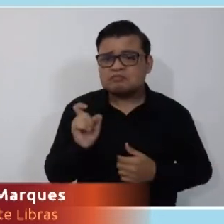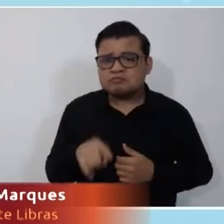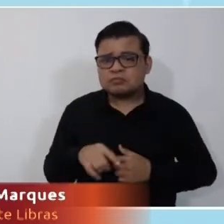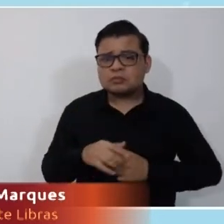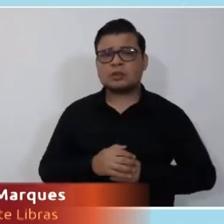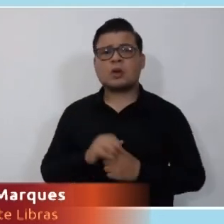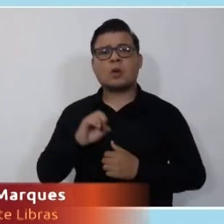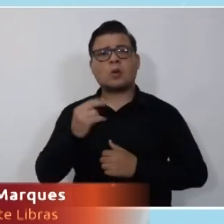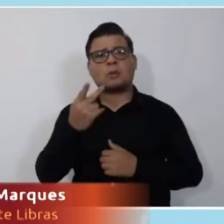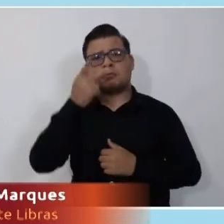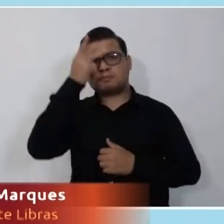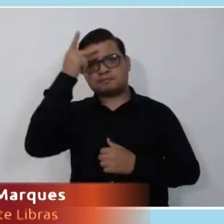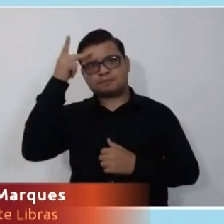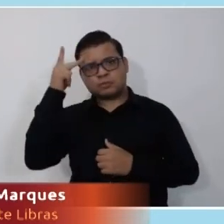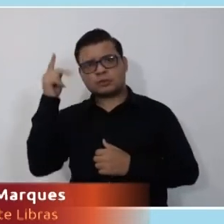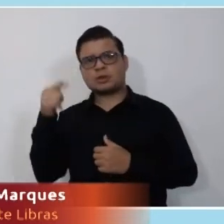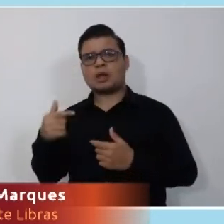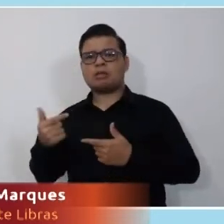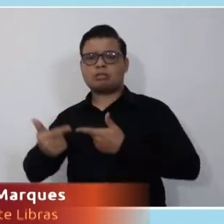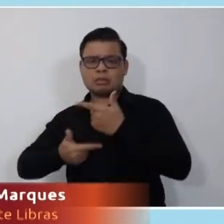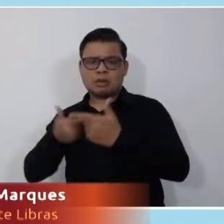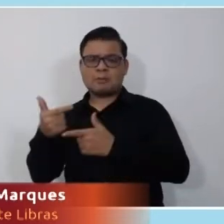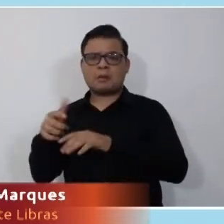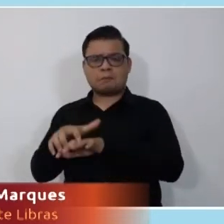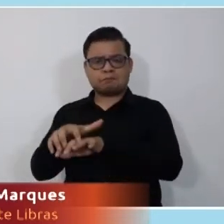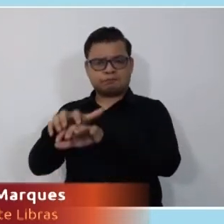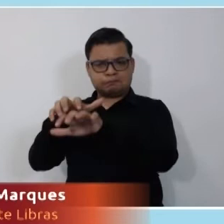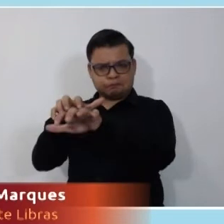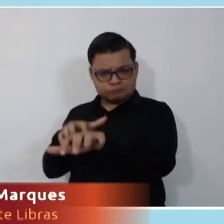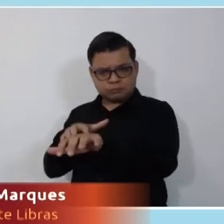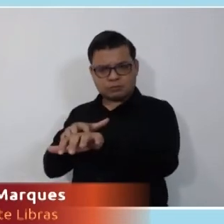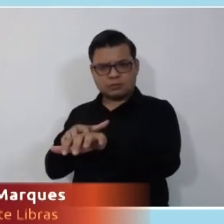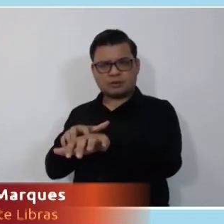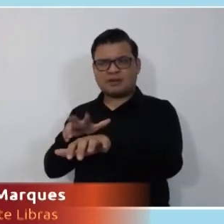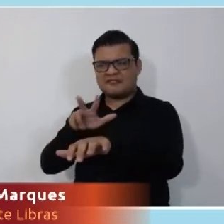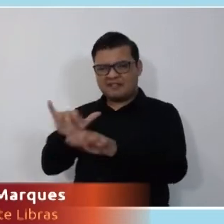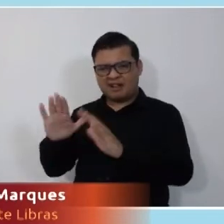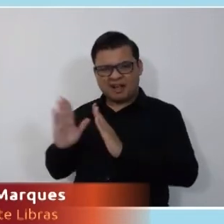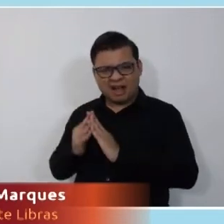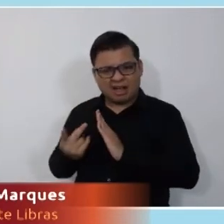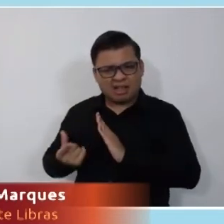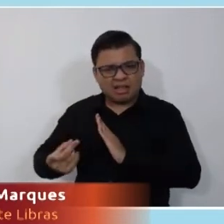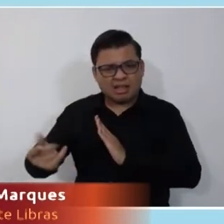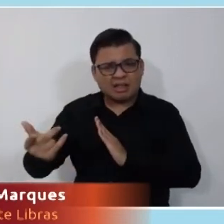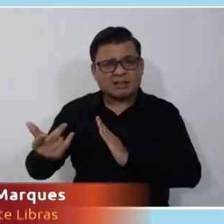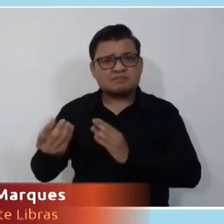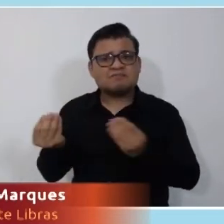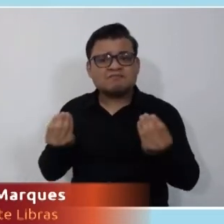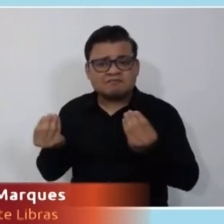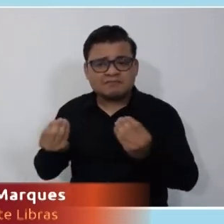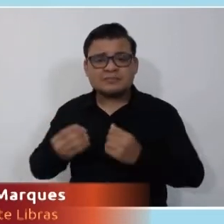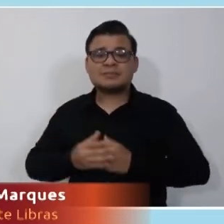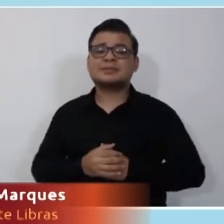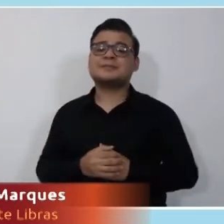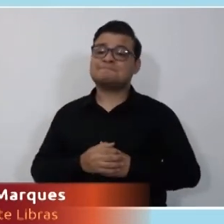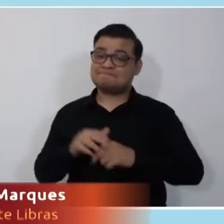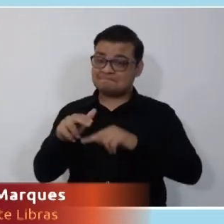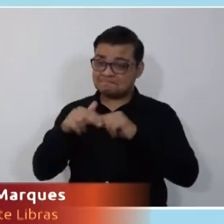casa? Então, essa pergunta também está fazendo parte da nossa pesquisa de origem e destino, que são